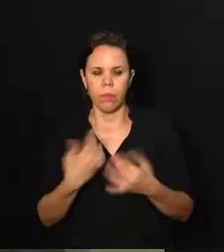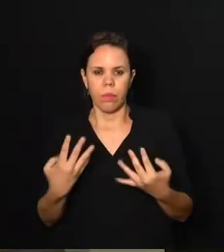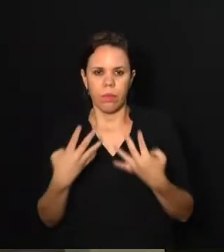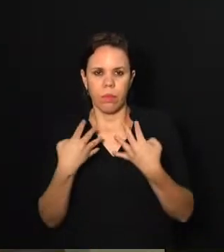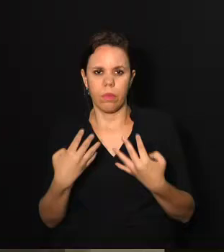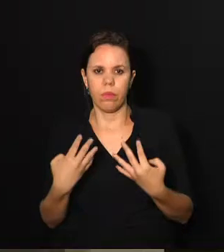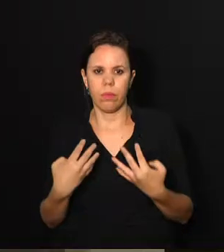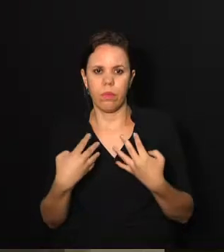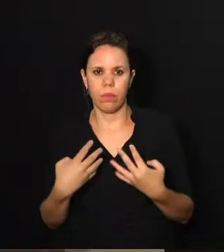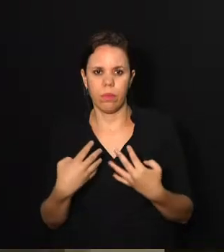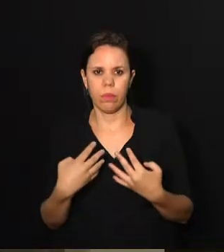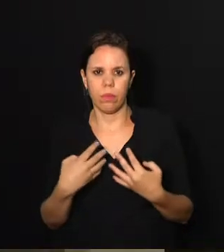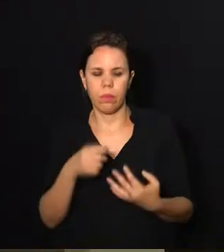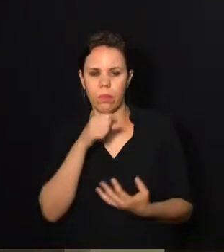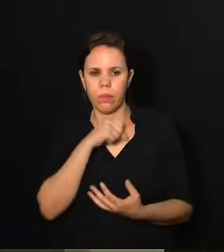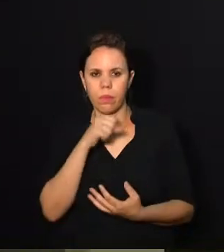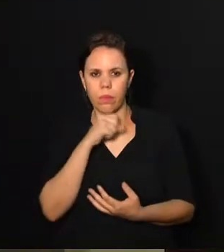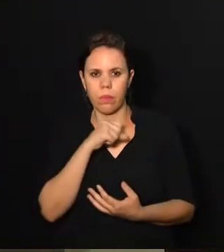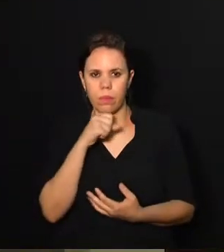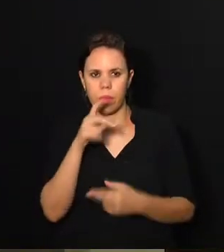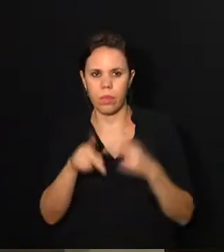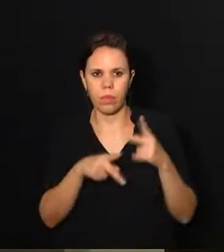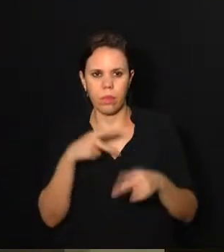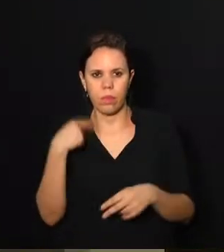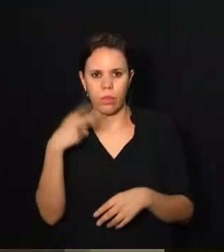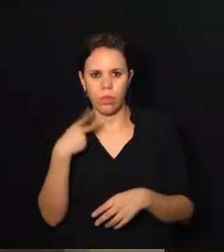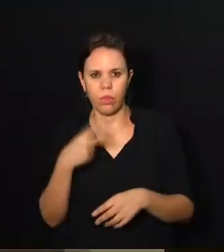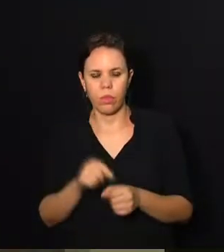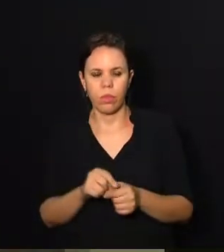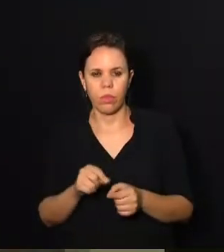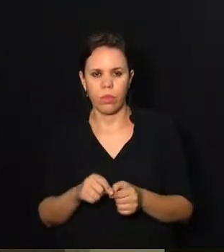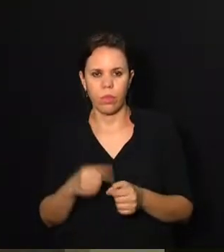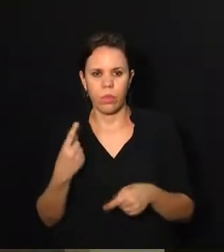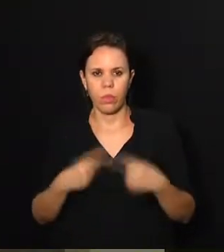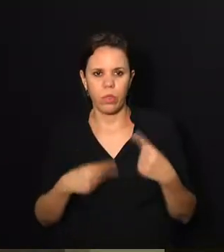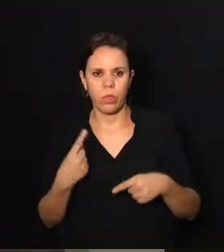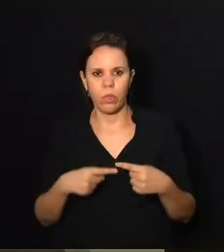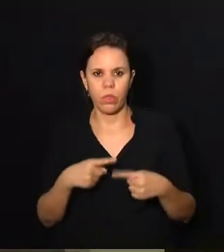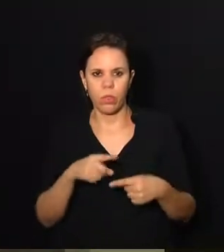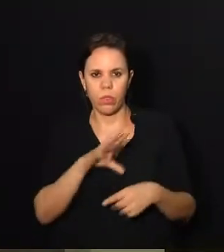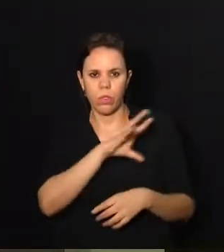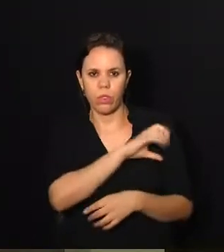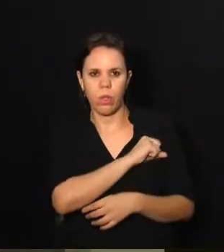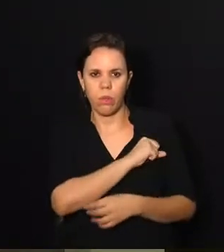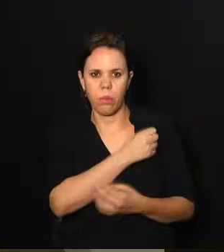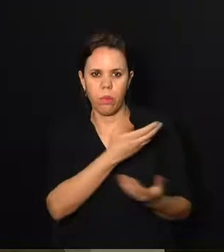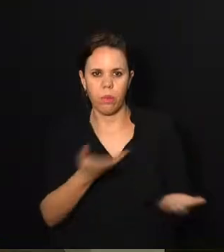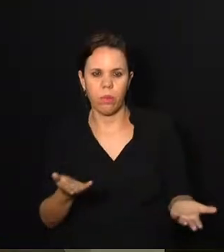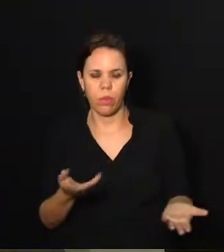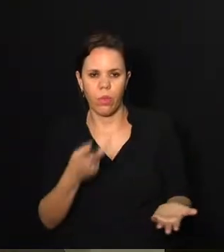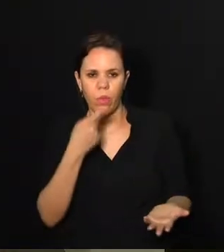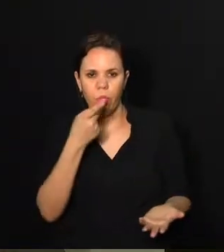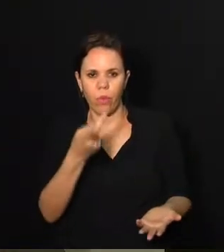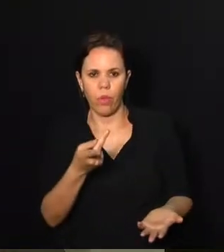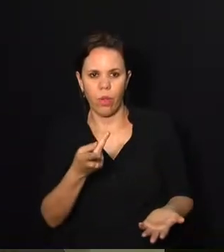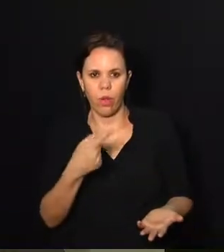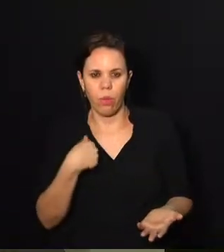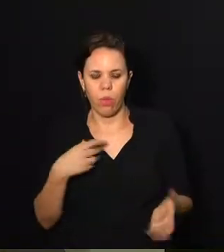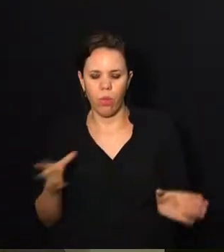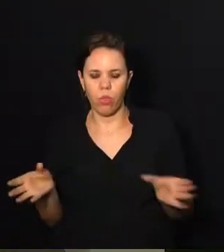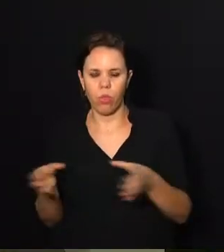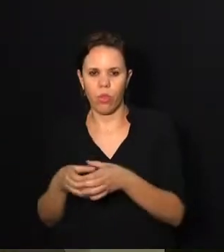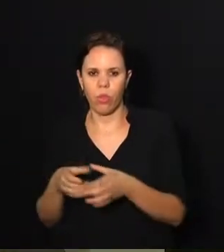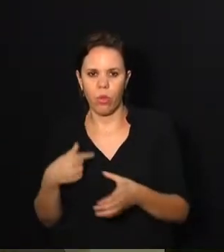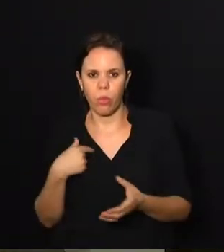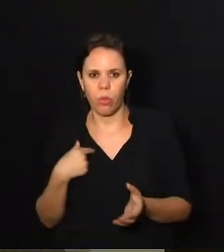nós temos que ter olhares das autoridades, né, olhares de amor. Eu falo pelo meu grupo, eu sou